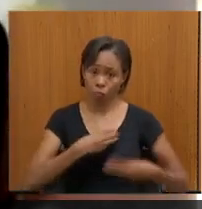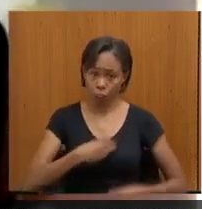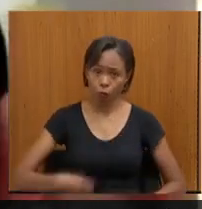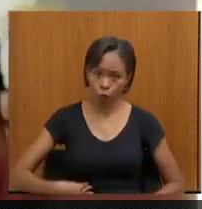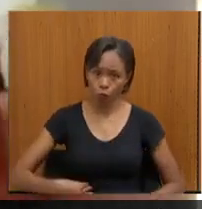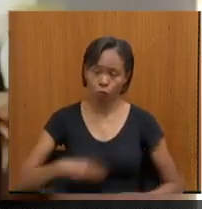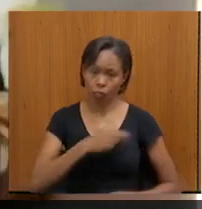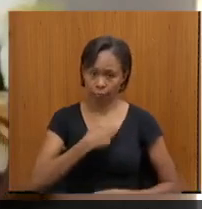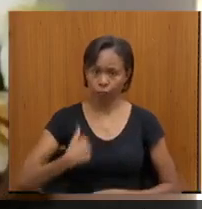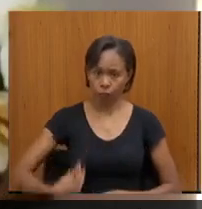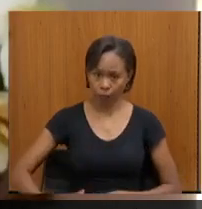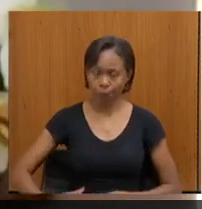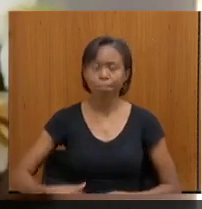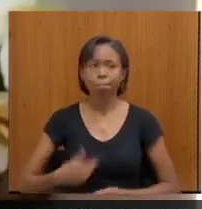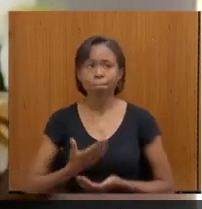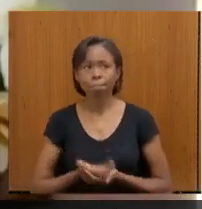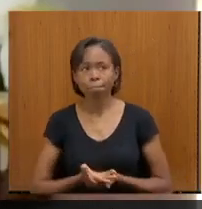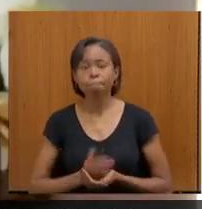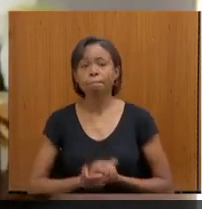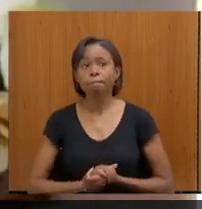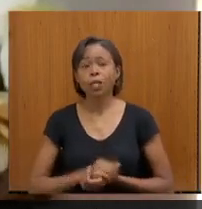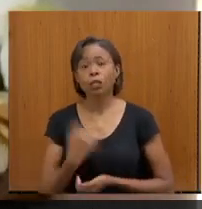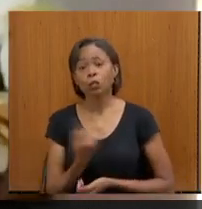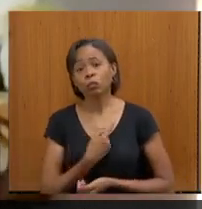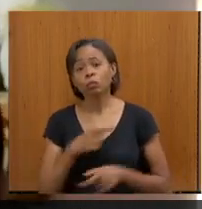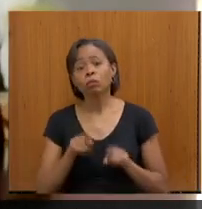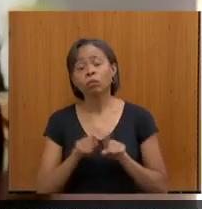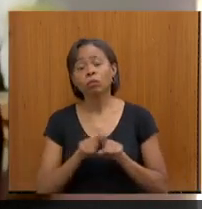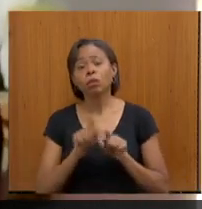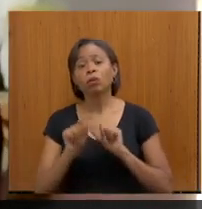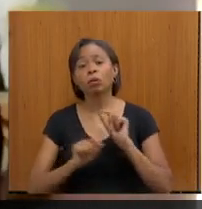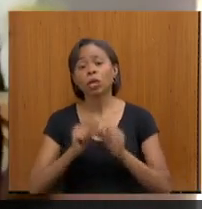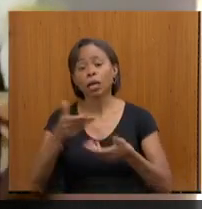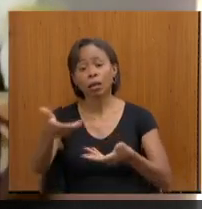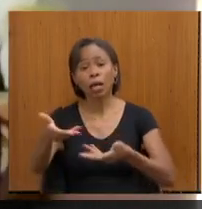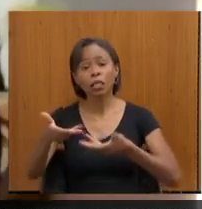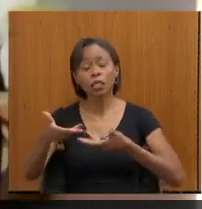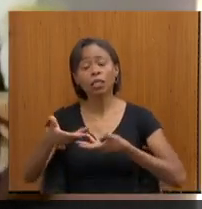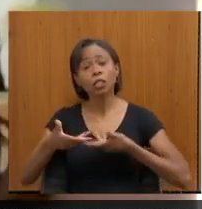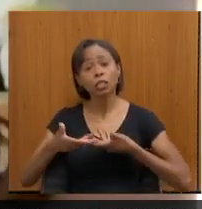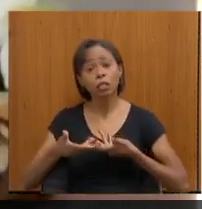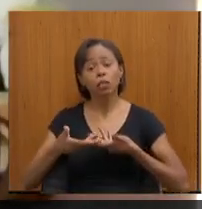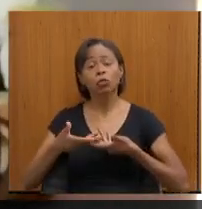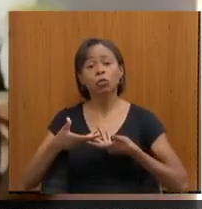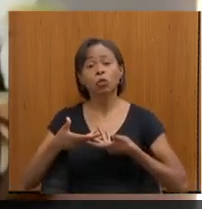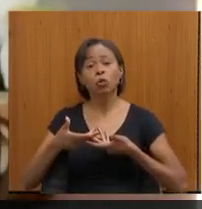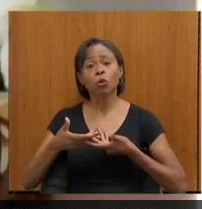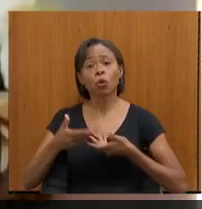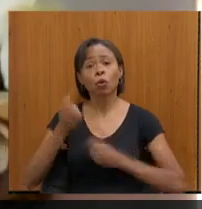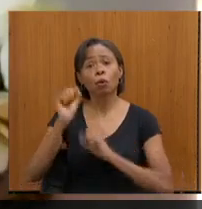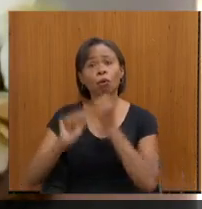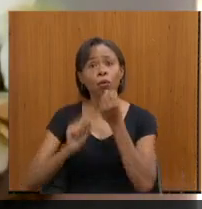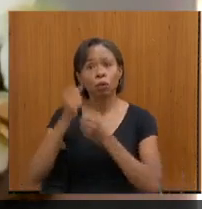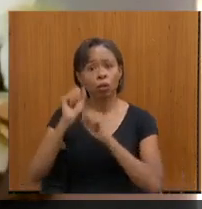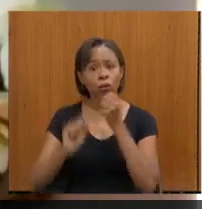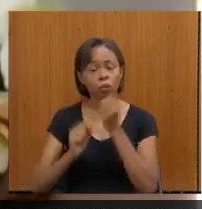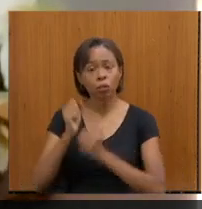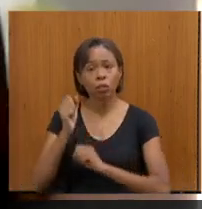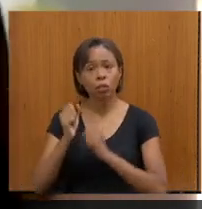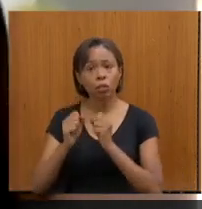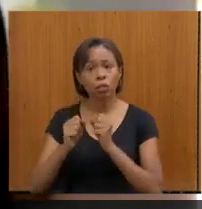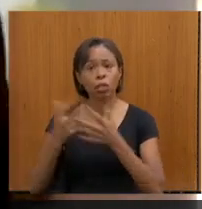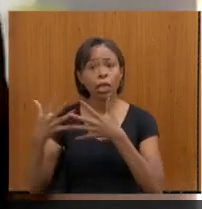fazendo montadora de caminhões elétricos e de